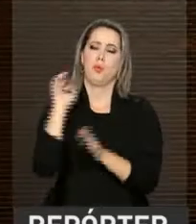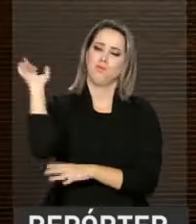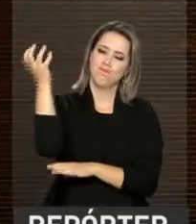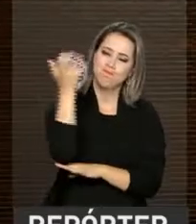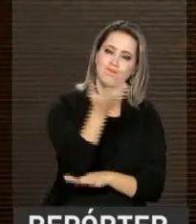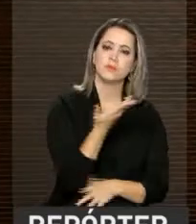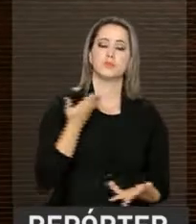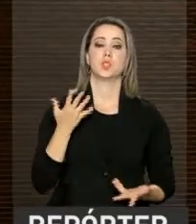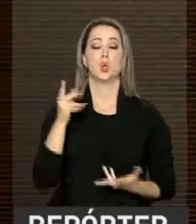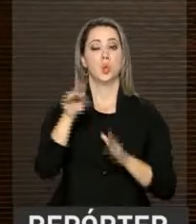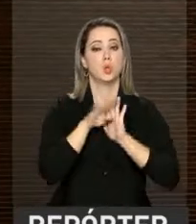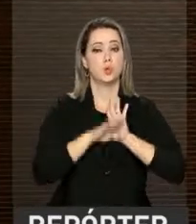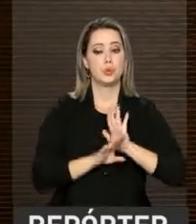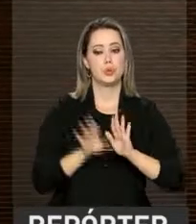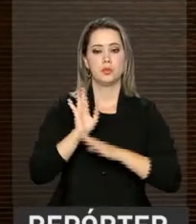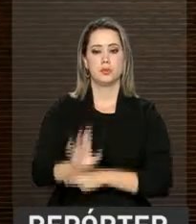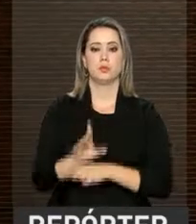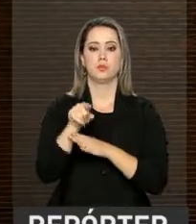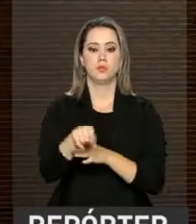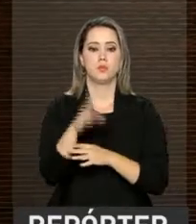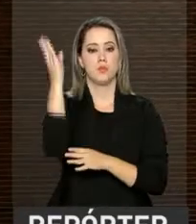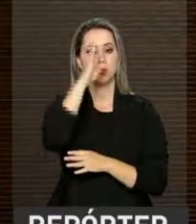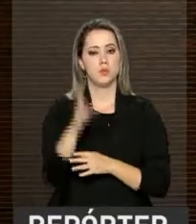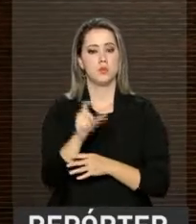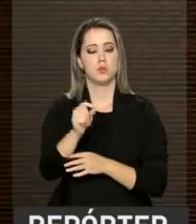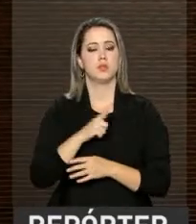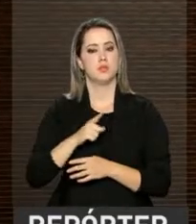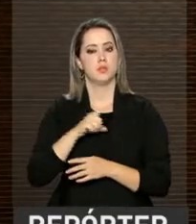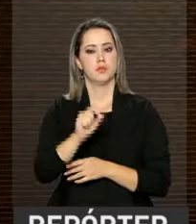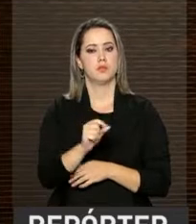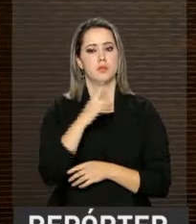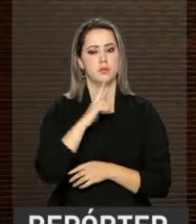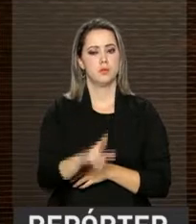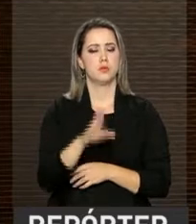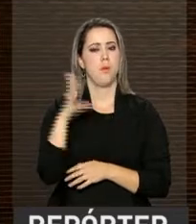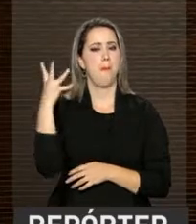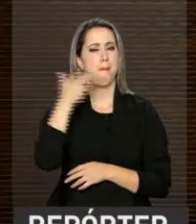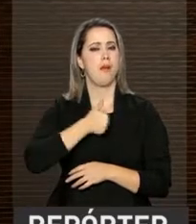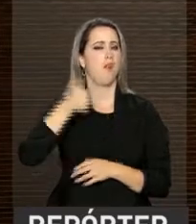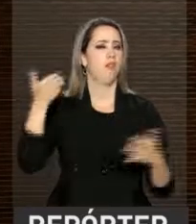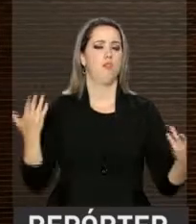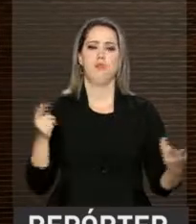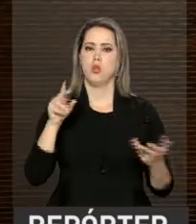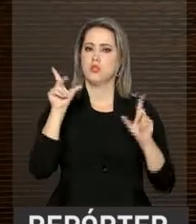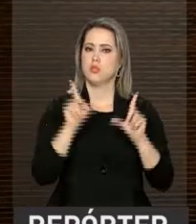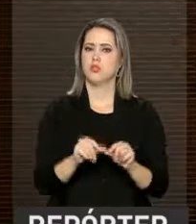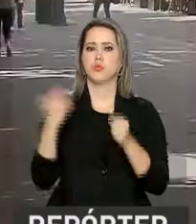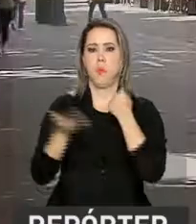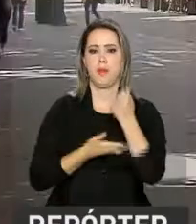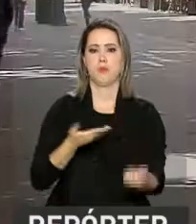tudo isto já que eles contribuem para que o brasil tenha tido um resultado extraordinário na redução do